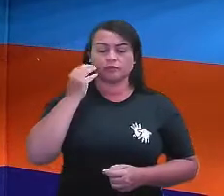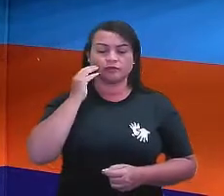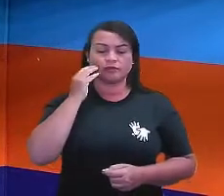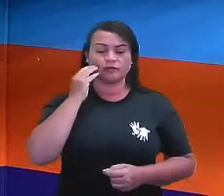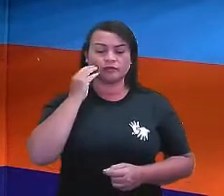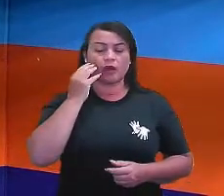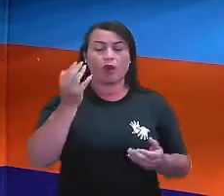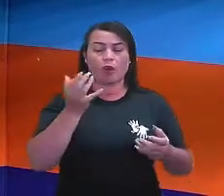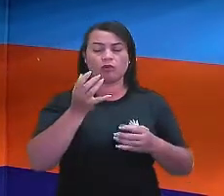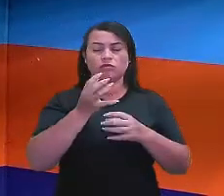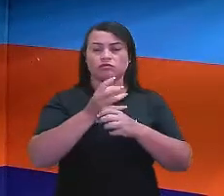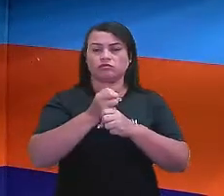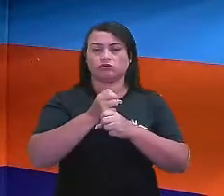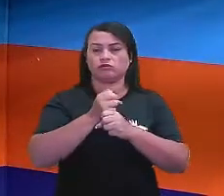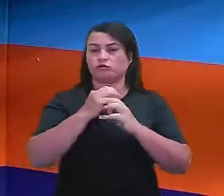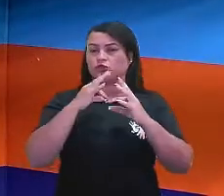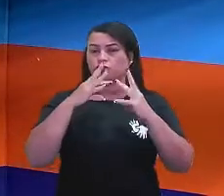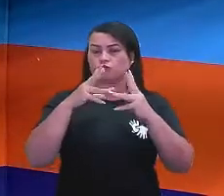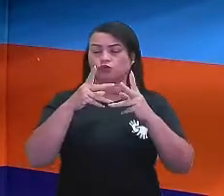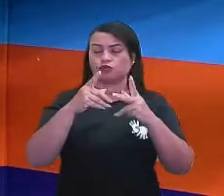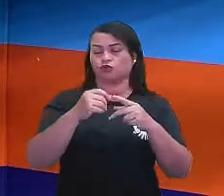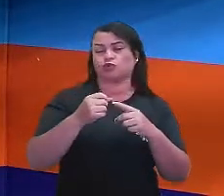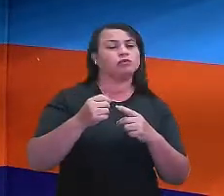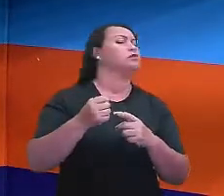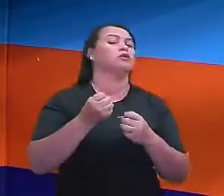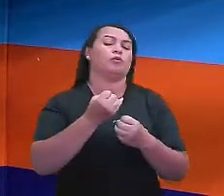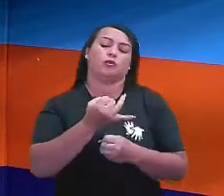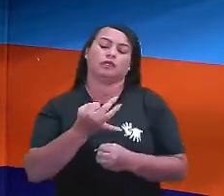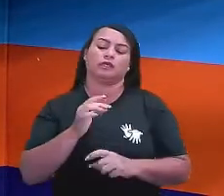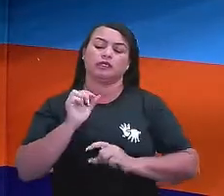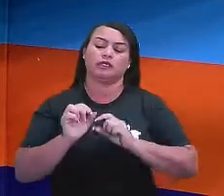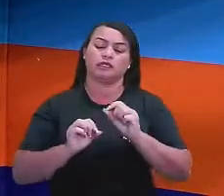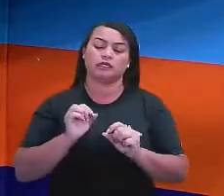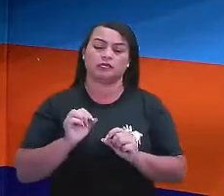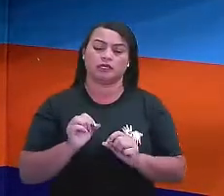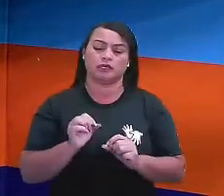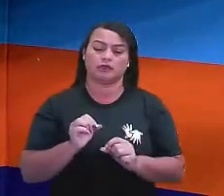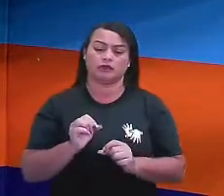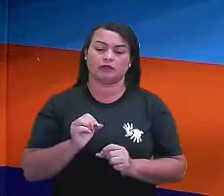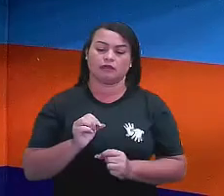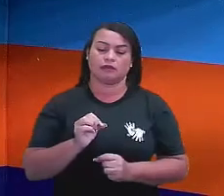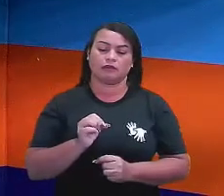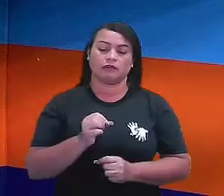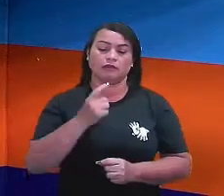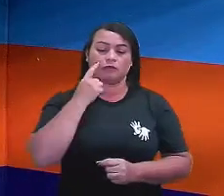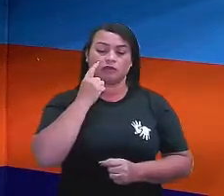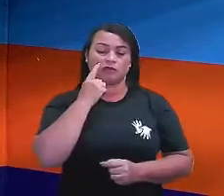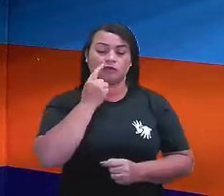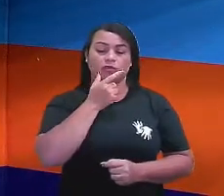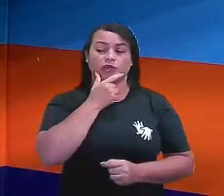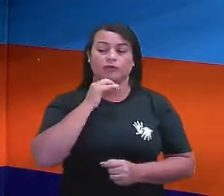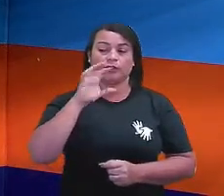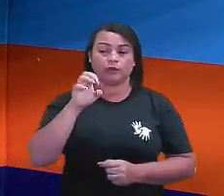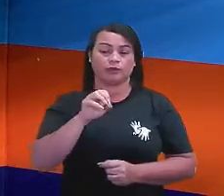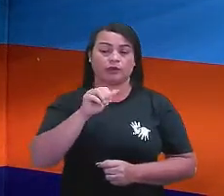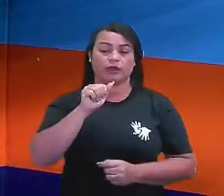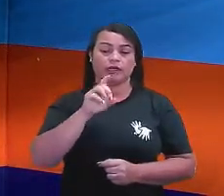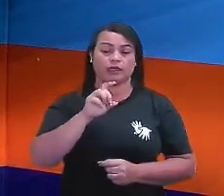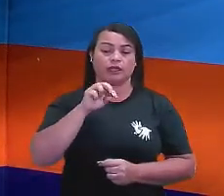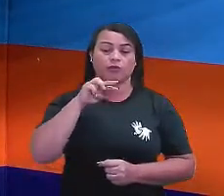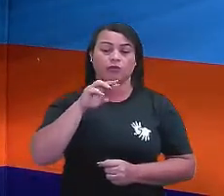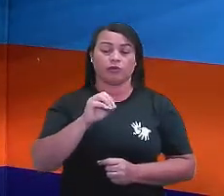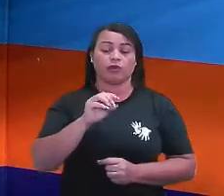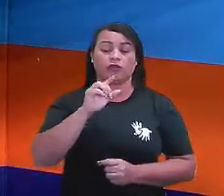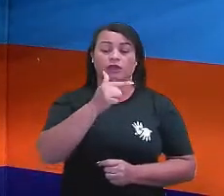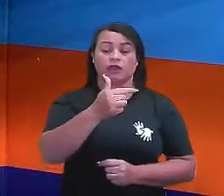eu preciso somar todas as quantias da retirada de Adelmo, que foi o quê? 320,